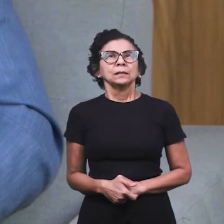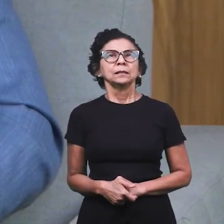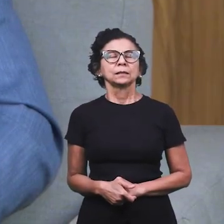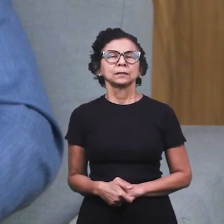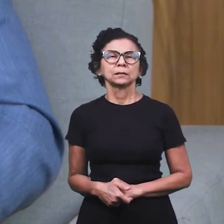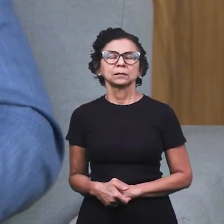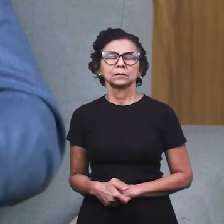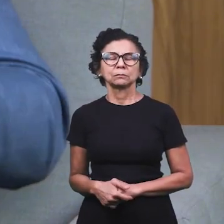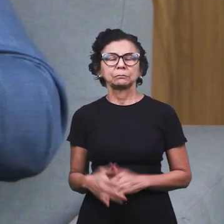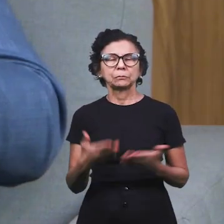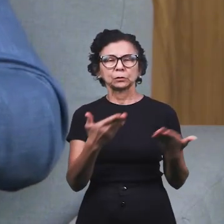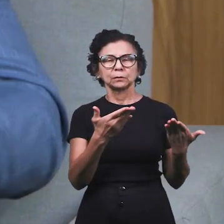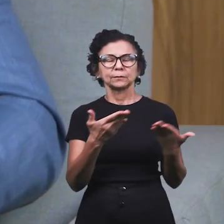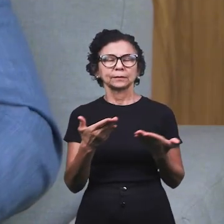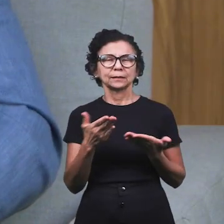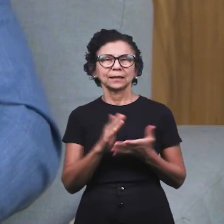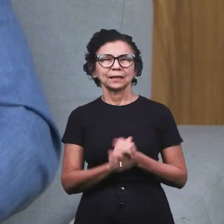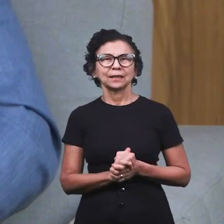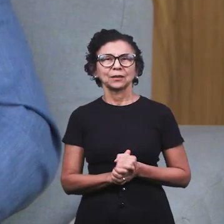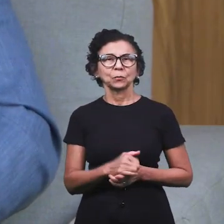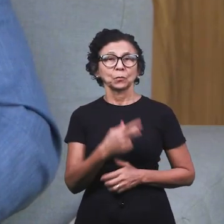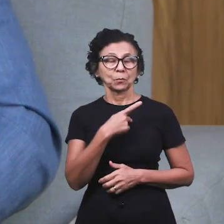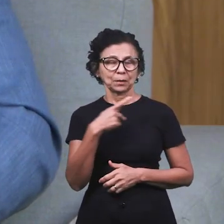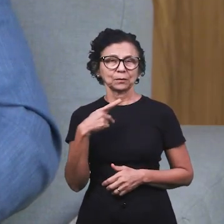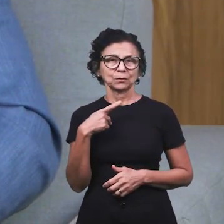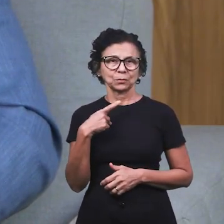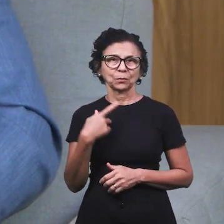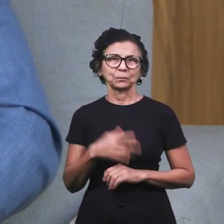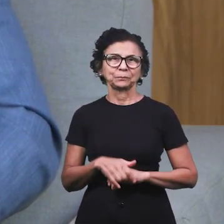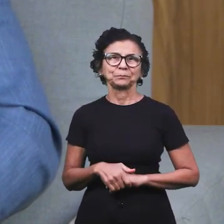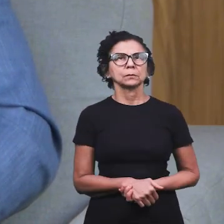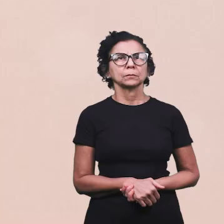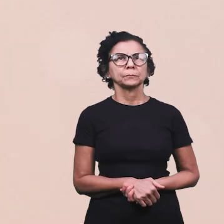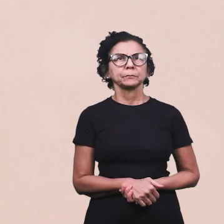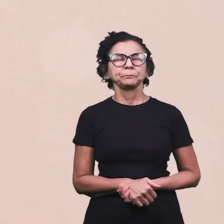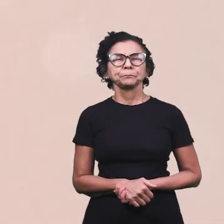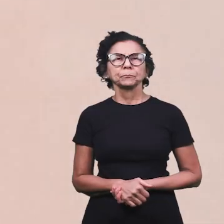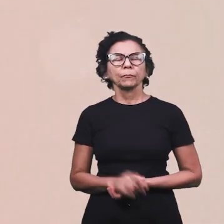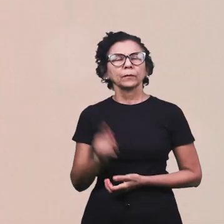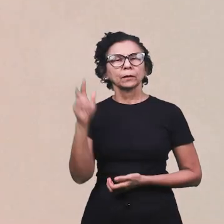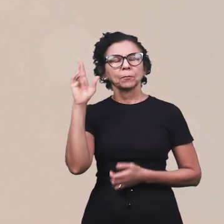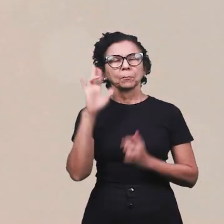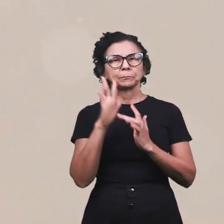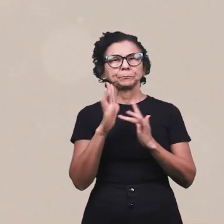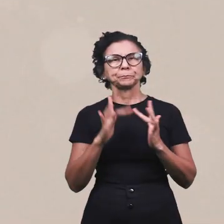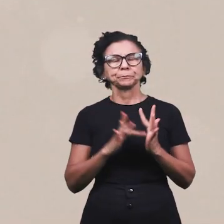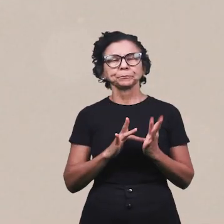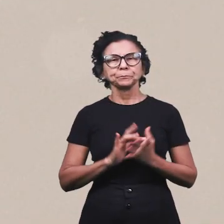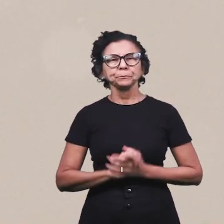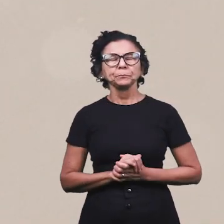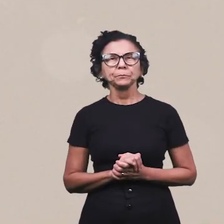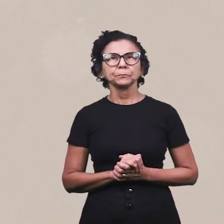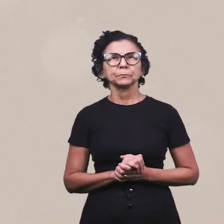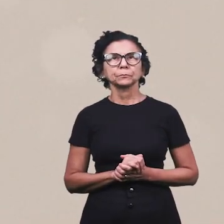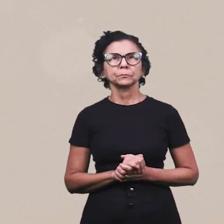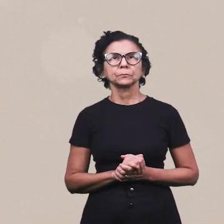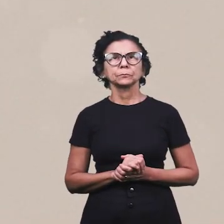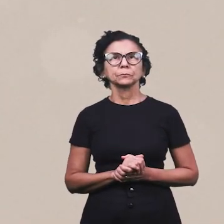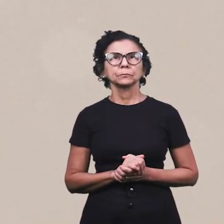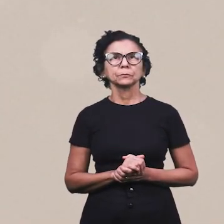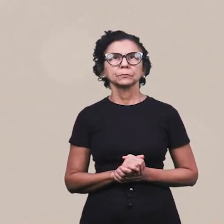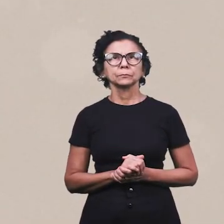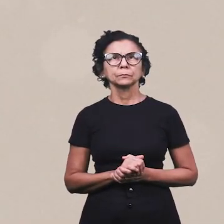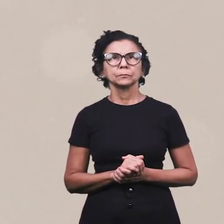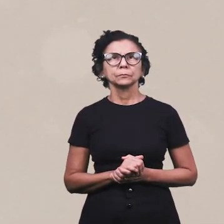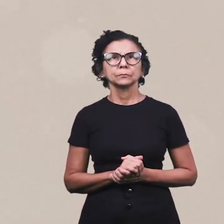da área de Pão da Fruta, vai deixar aqui também uma palavra a respeito de oração. Meus queridos, a paz do Senhor, eu cumprimentar